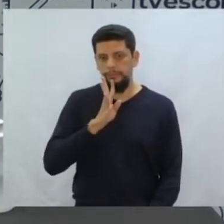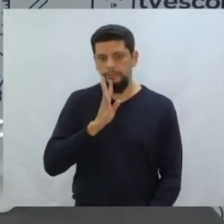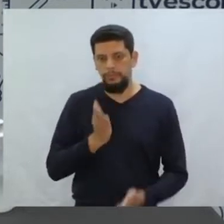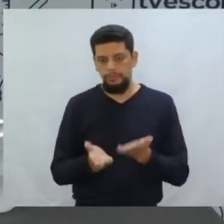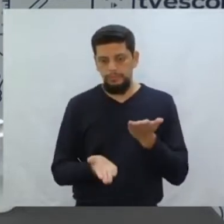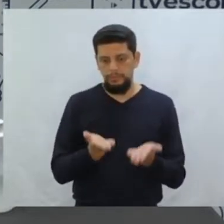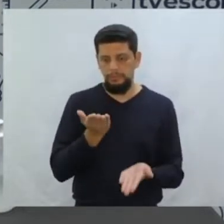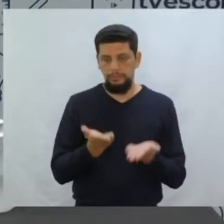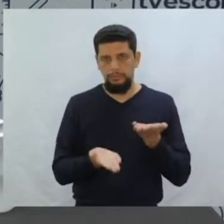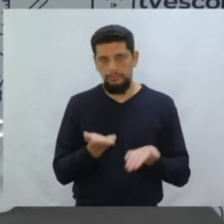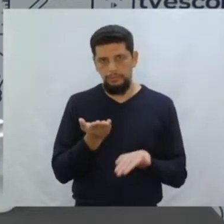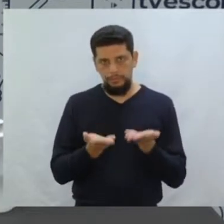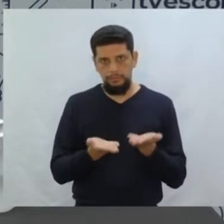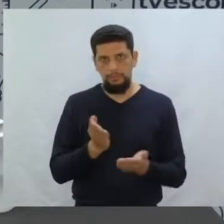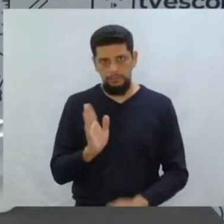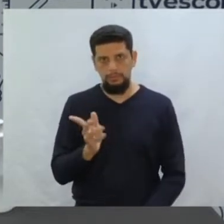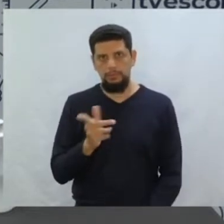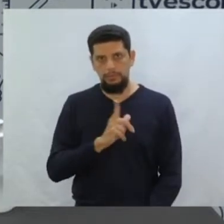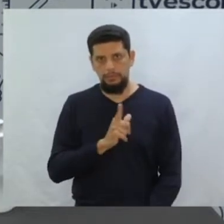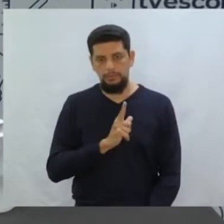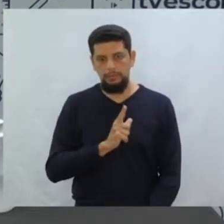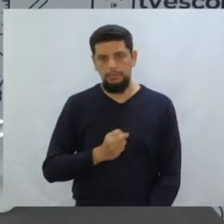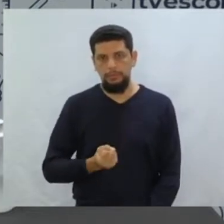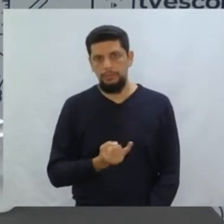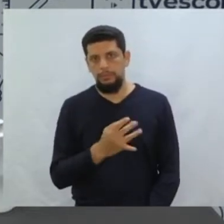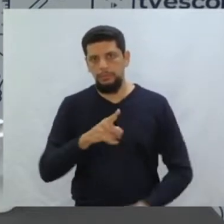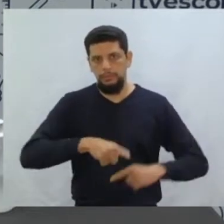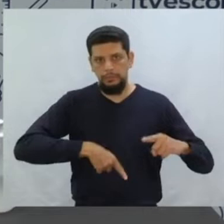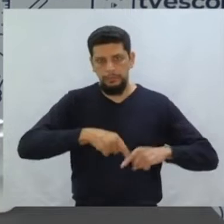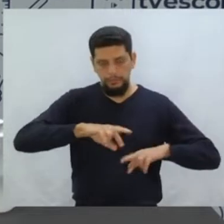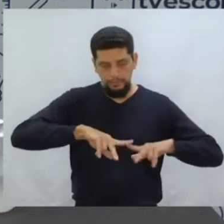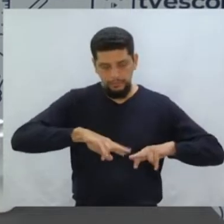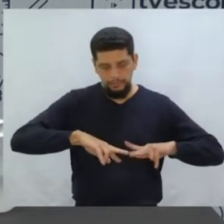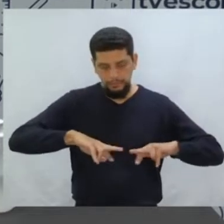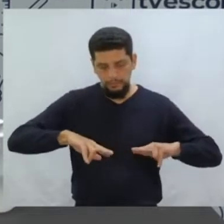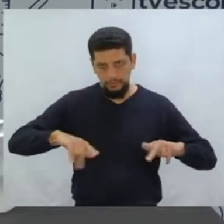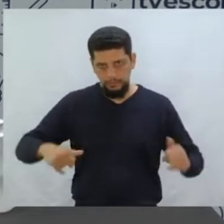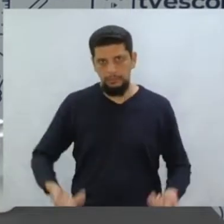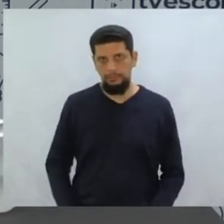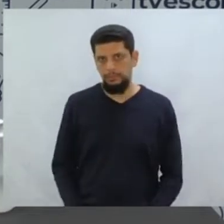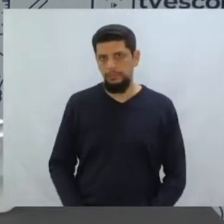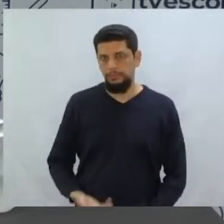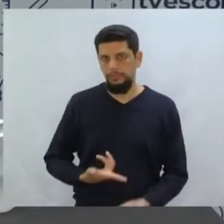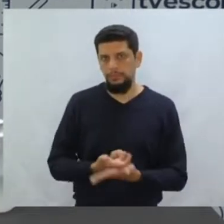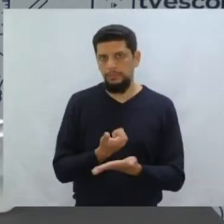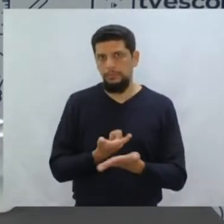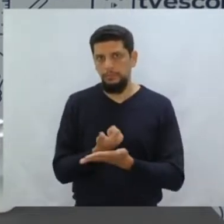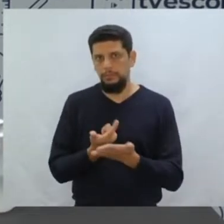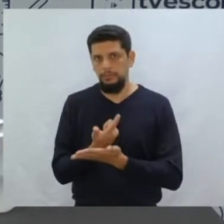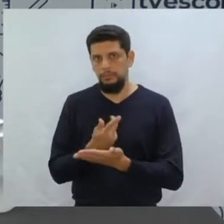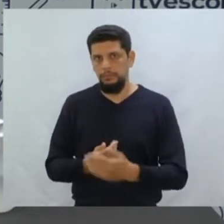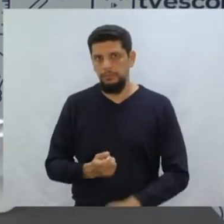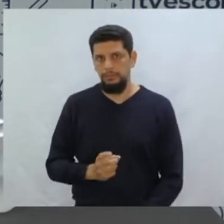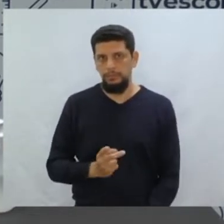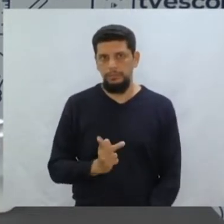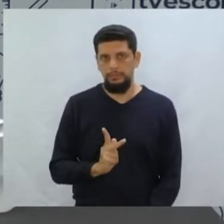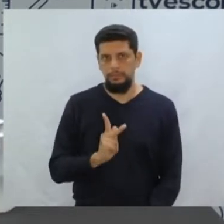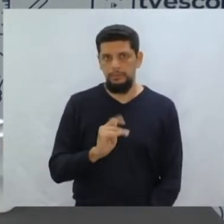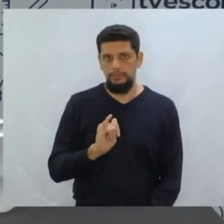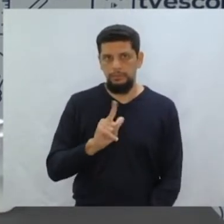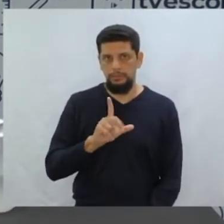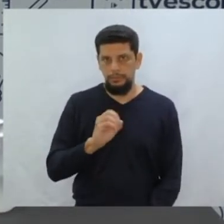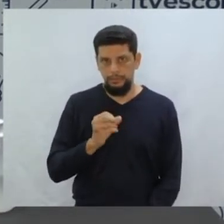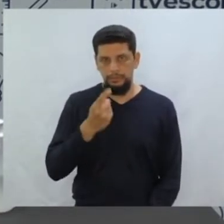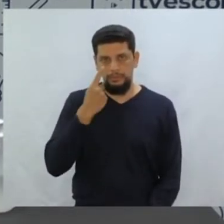já conhecem aqui algumas balanças que nós temos e também alguns produtos, né, alguns itens aqui que compramos por